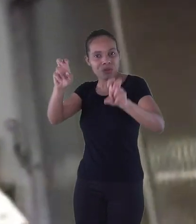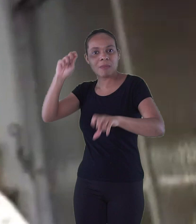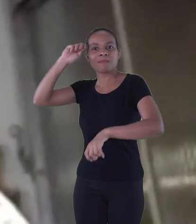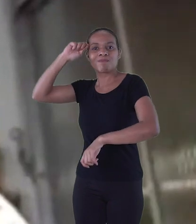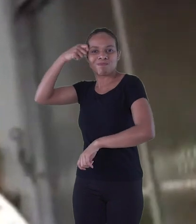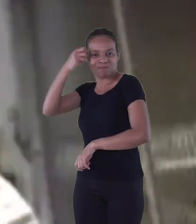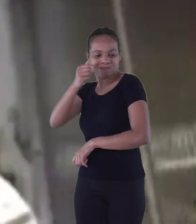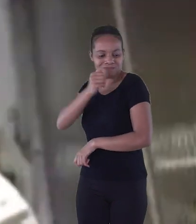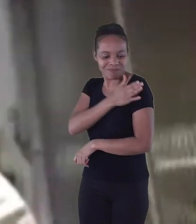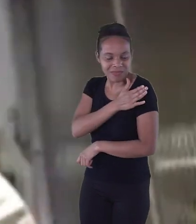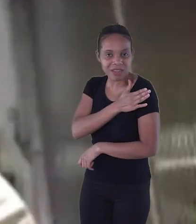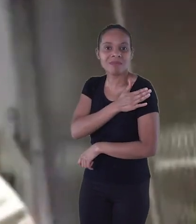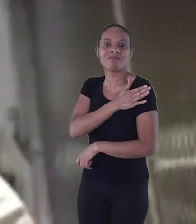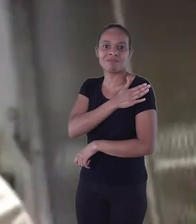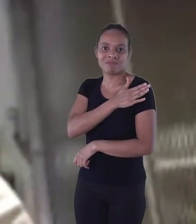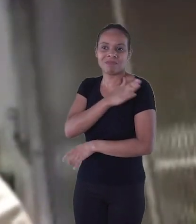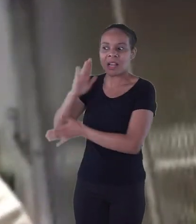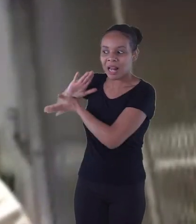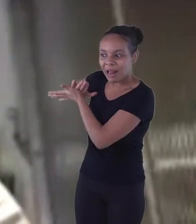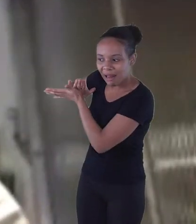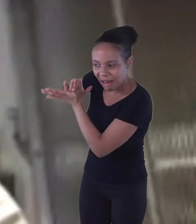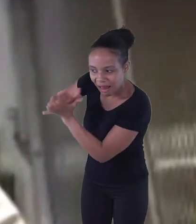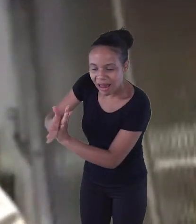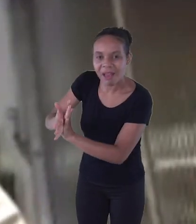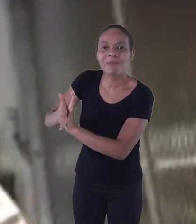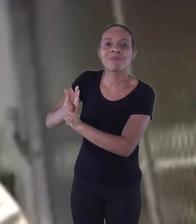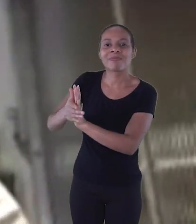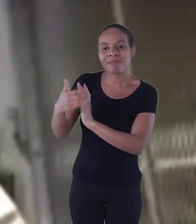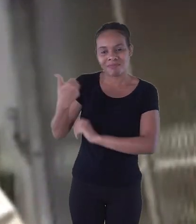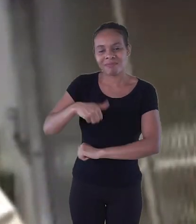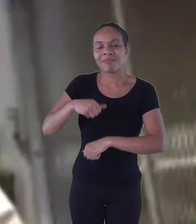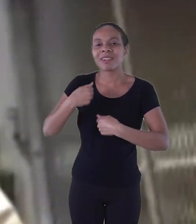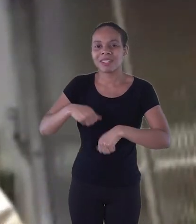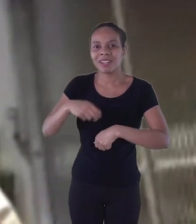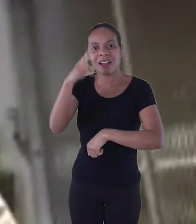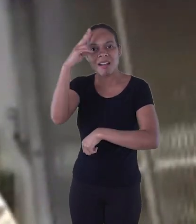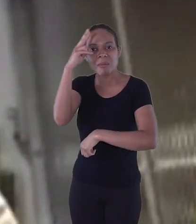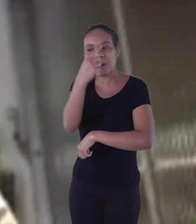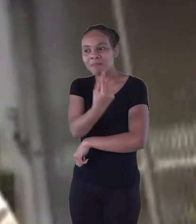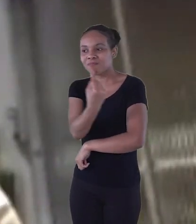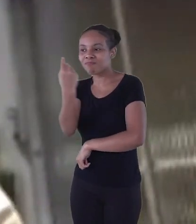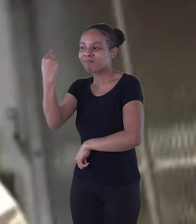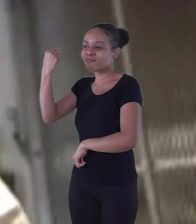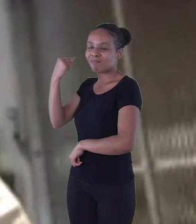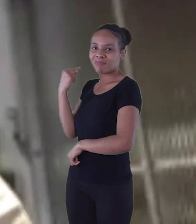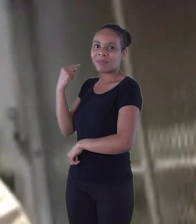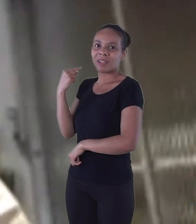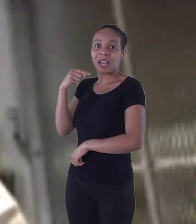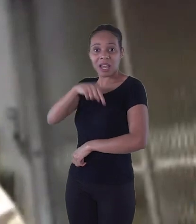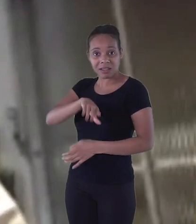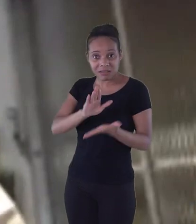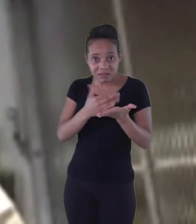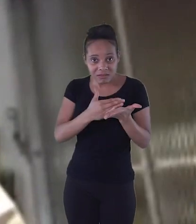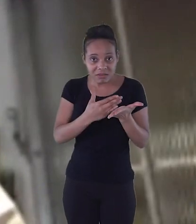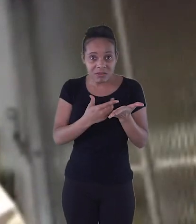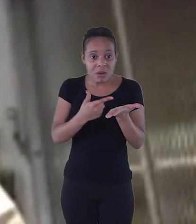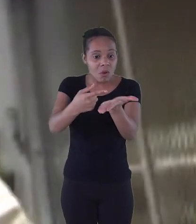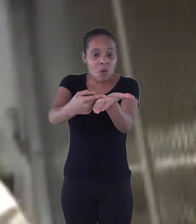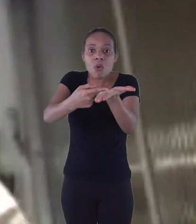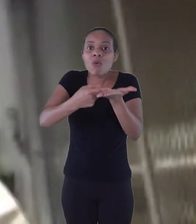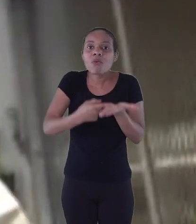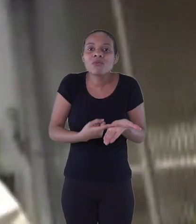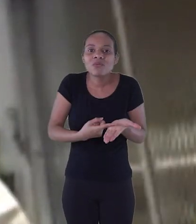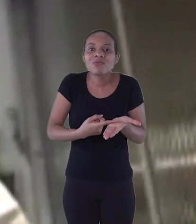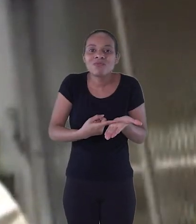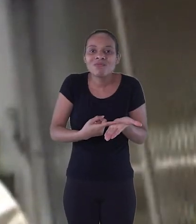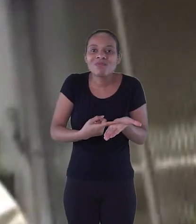esses apagamentos. Então, eu acho que o livro é um convite para o pensamento, como a Lilia bem colocou. Ele não é ponto de chegada, né? Ele